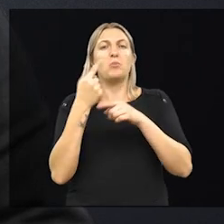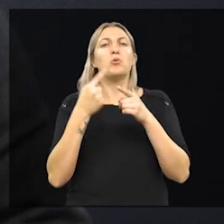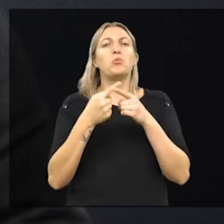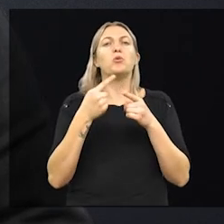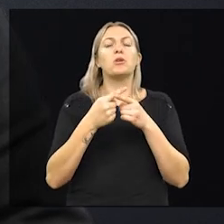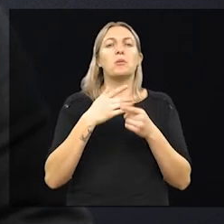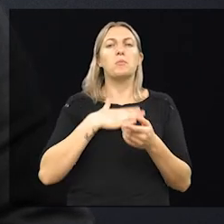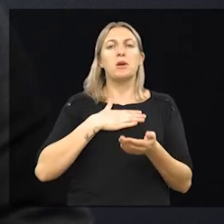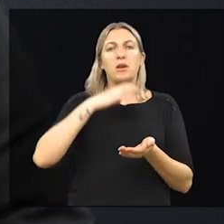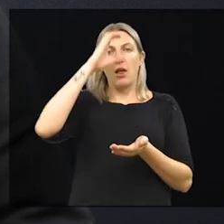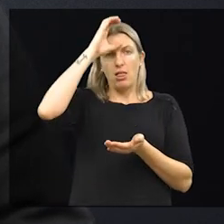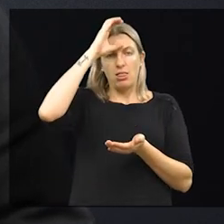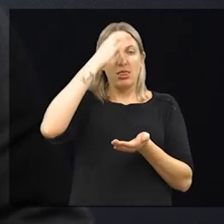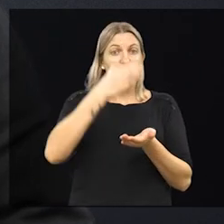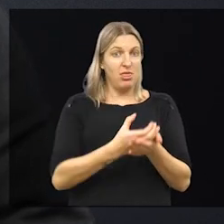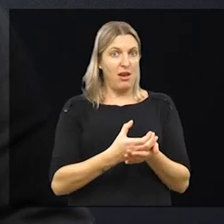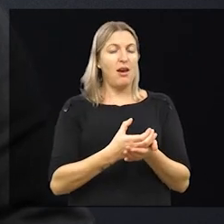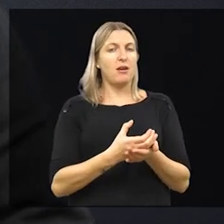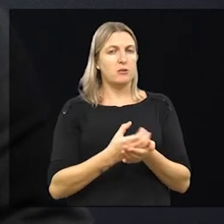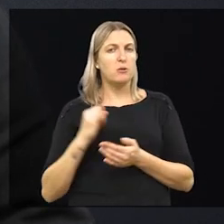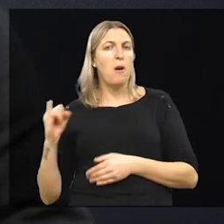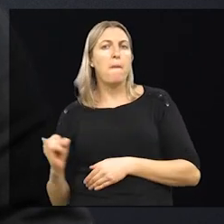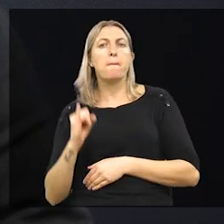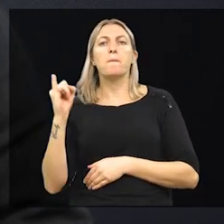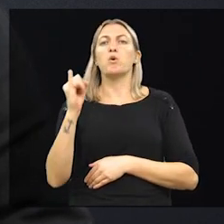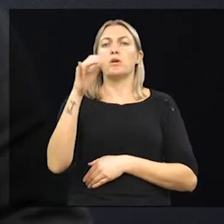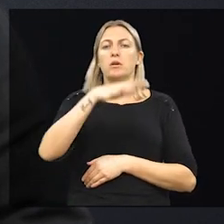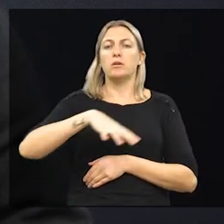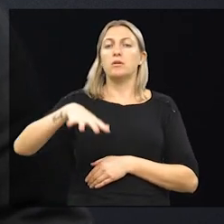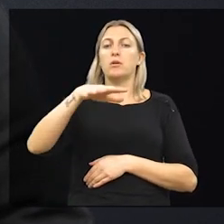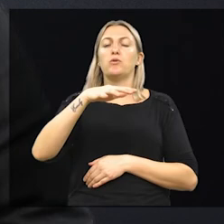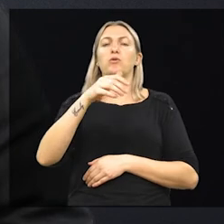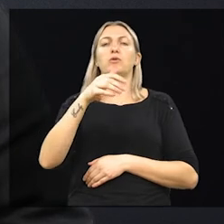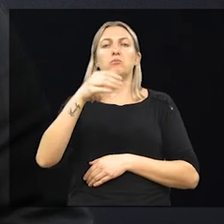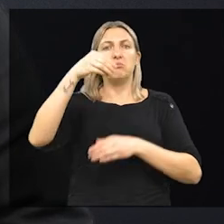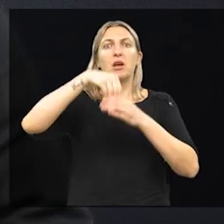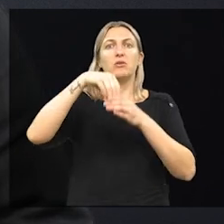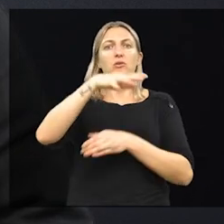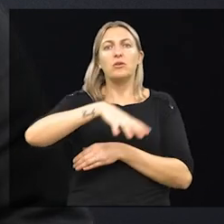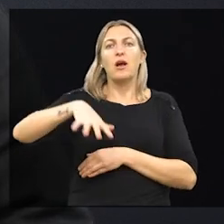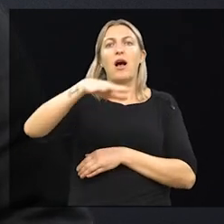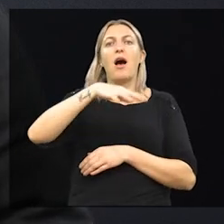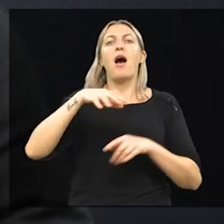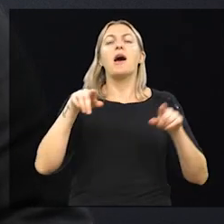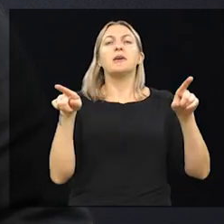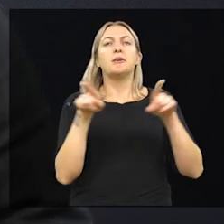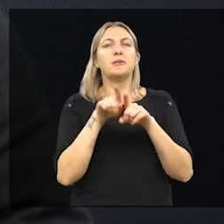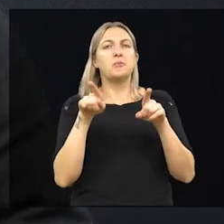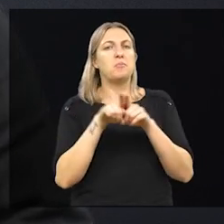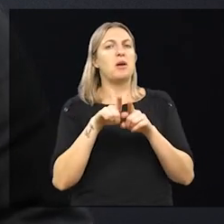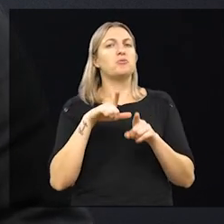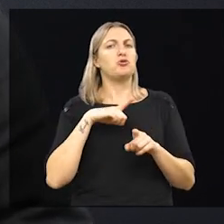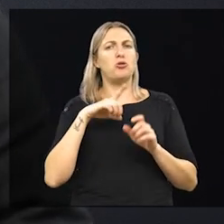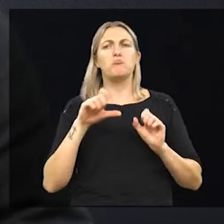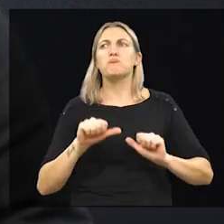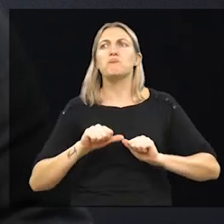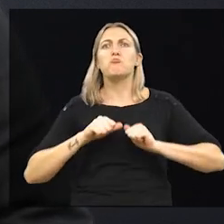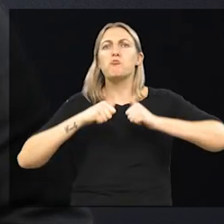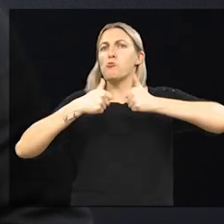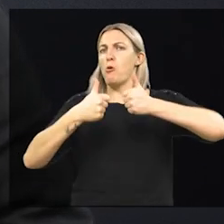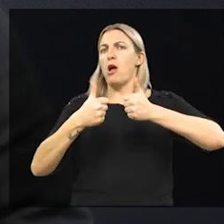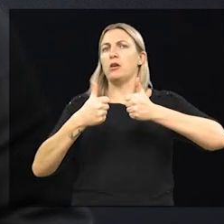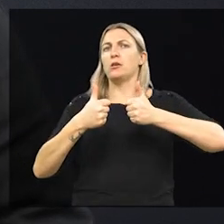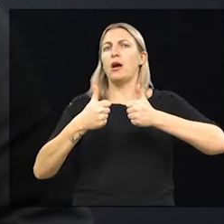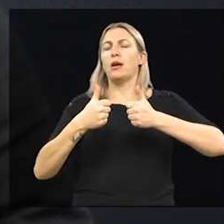da área né e também por apresentar o nível de qualidade muito bom então isso a gente fica muito satisfeita é puro